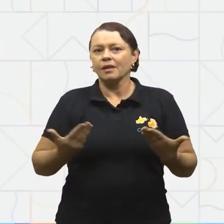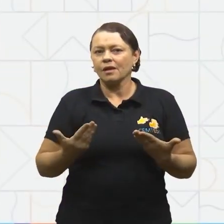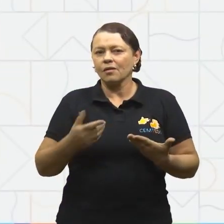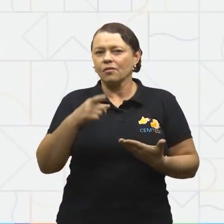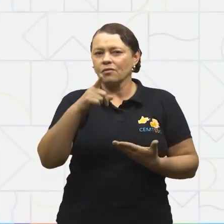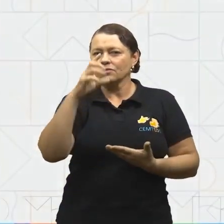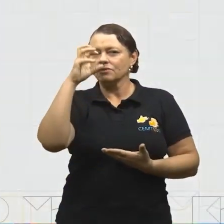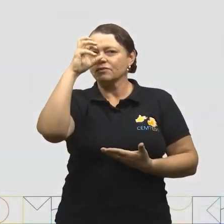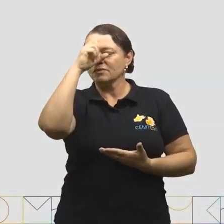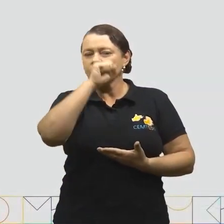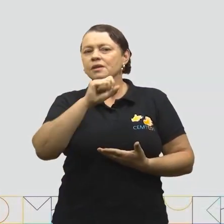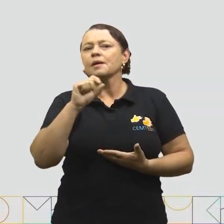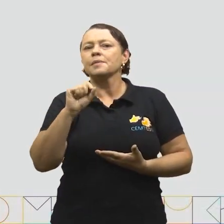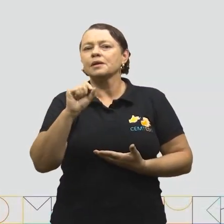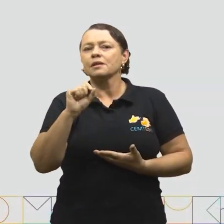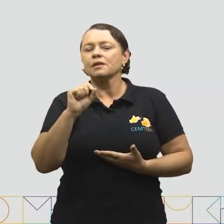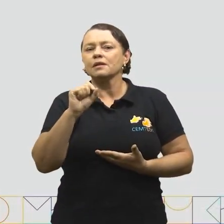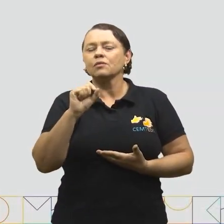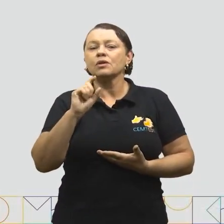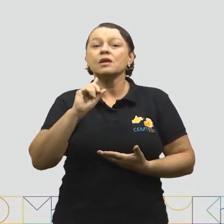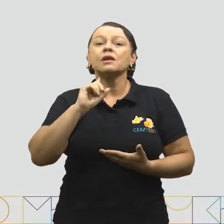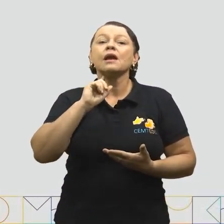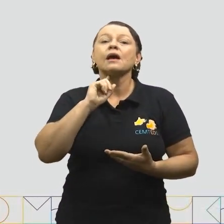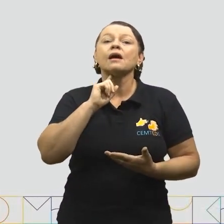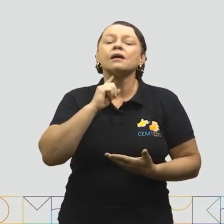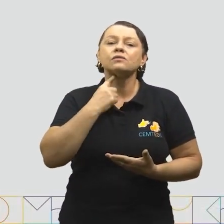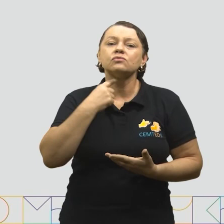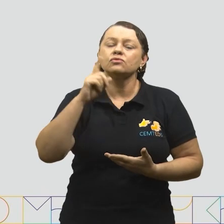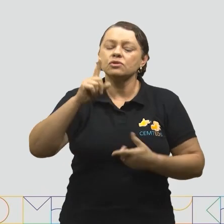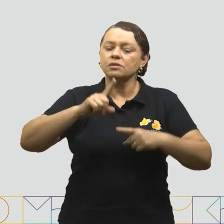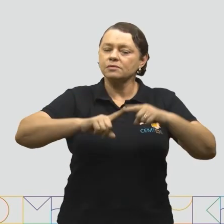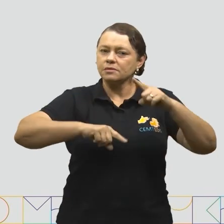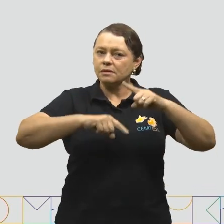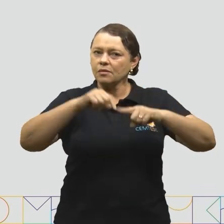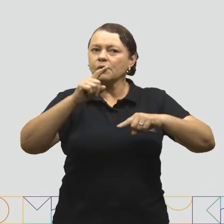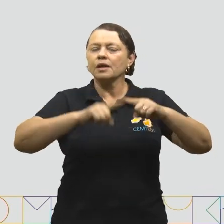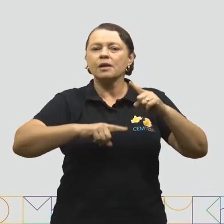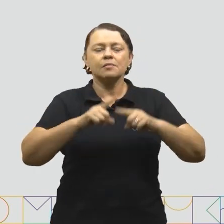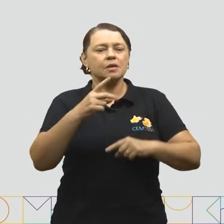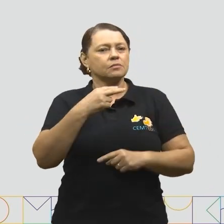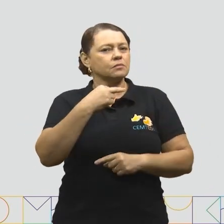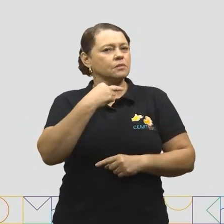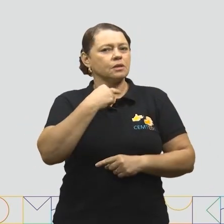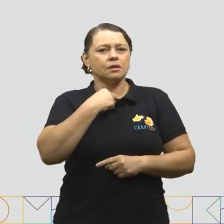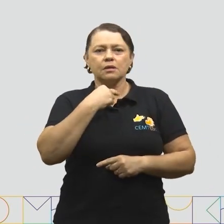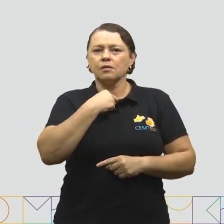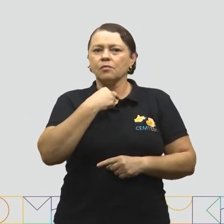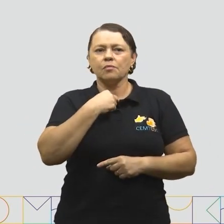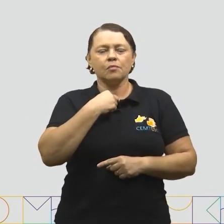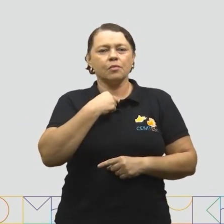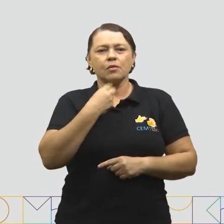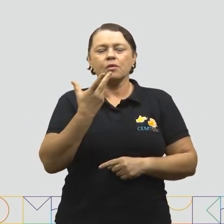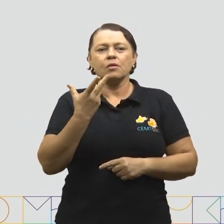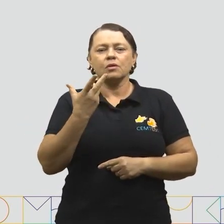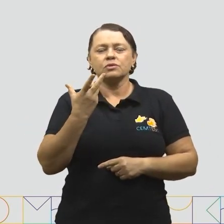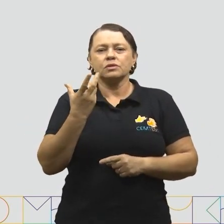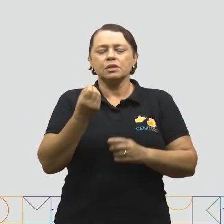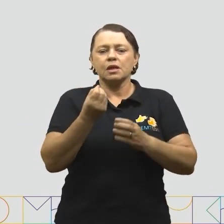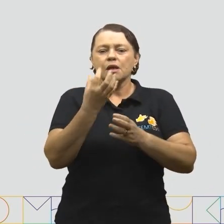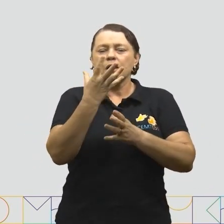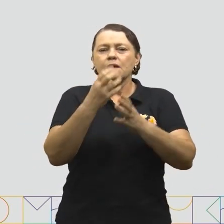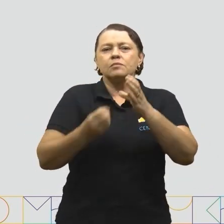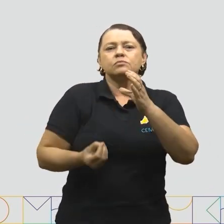Hoje você aprendeu que os poluentes são elementos que não podem ser reabsorvidos naturalmente